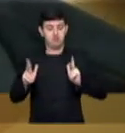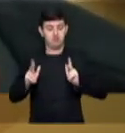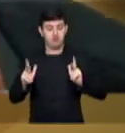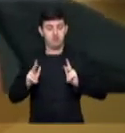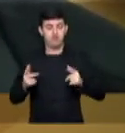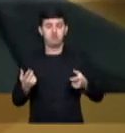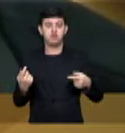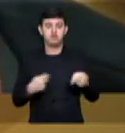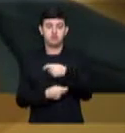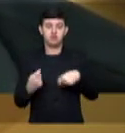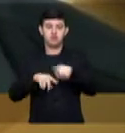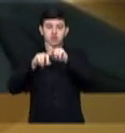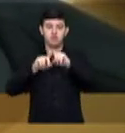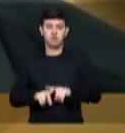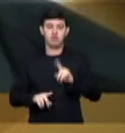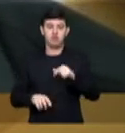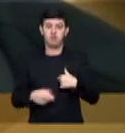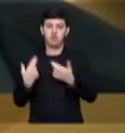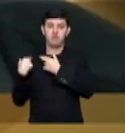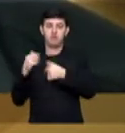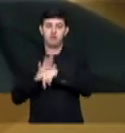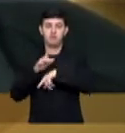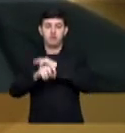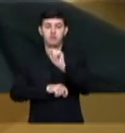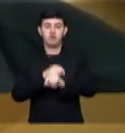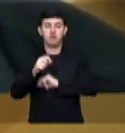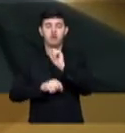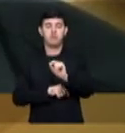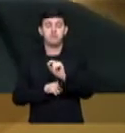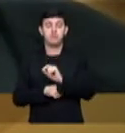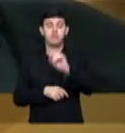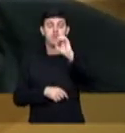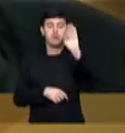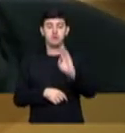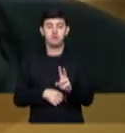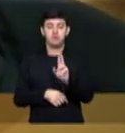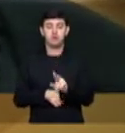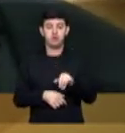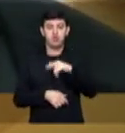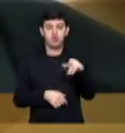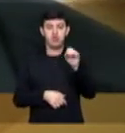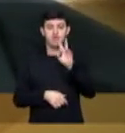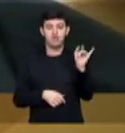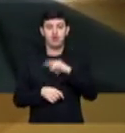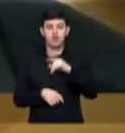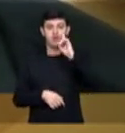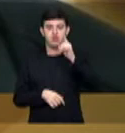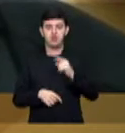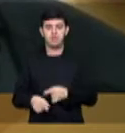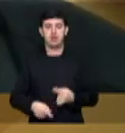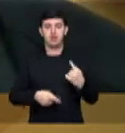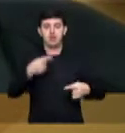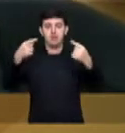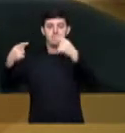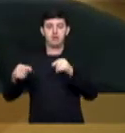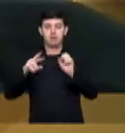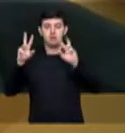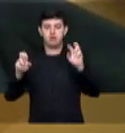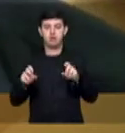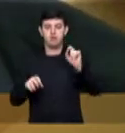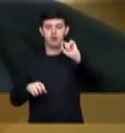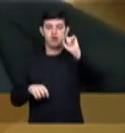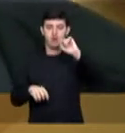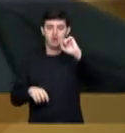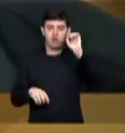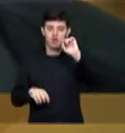que compete privativamente à União legislar sobre propaganda comercial. Propaganda